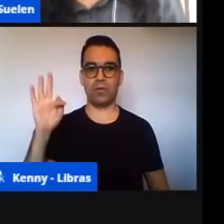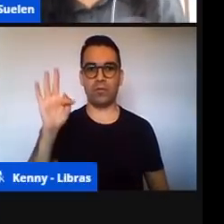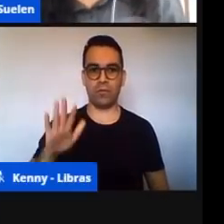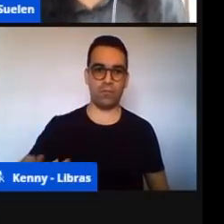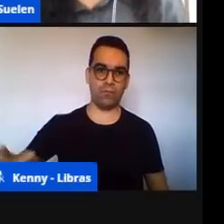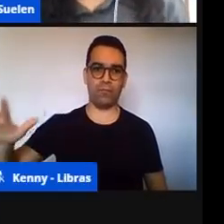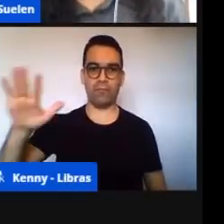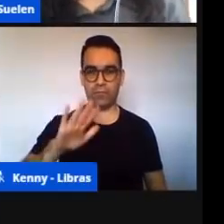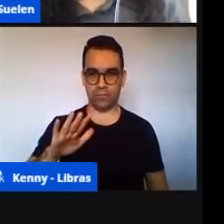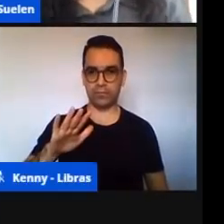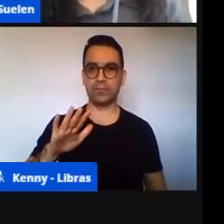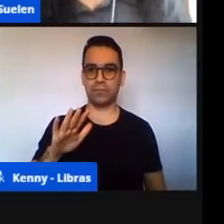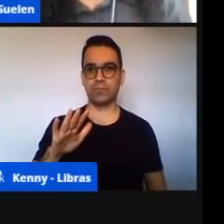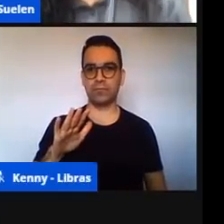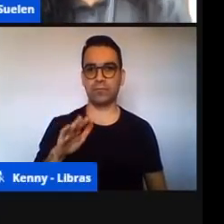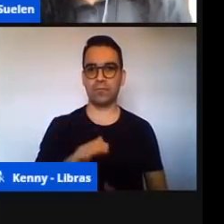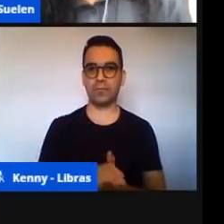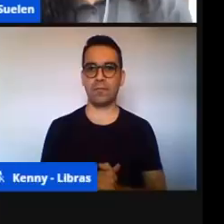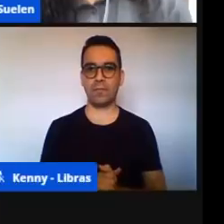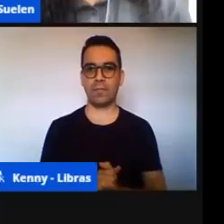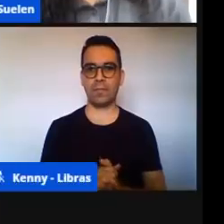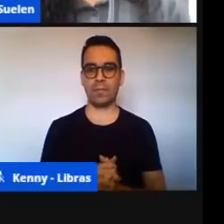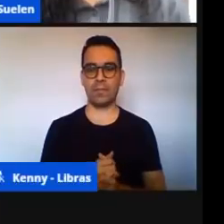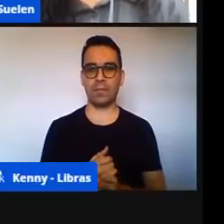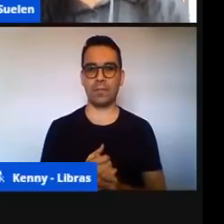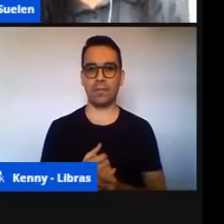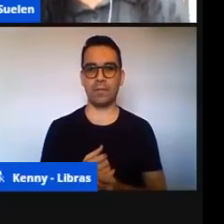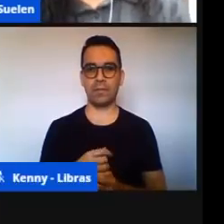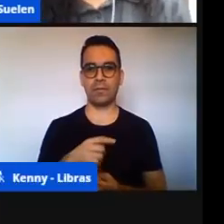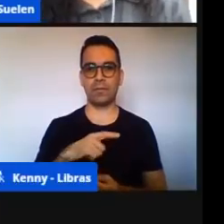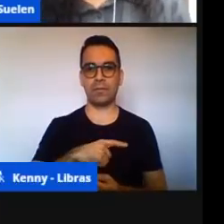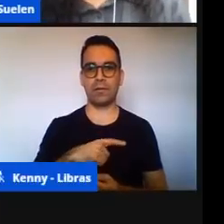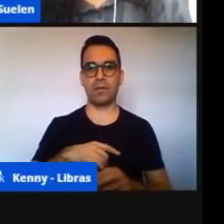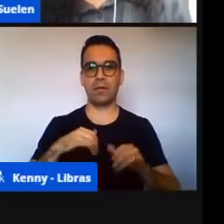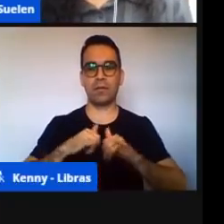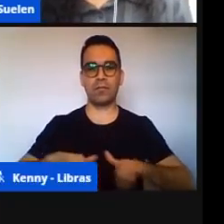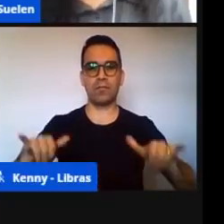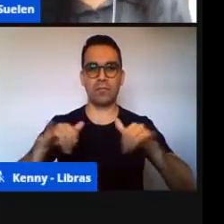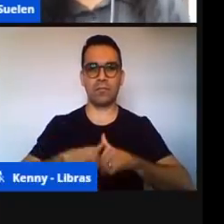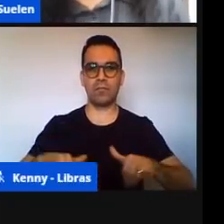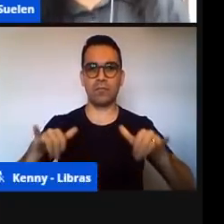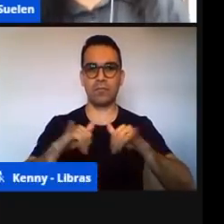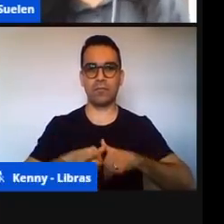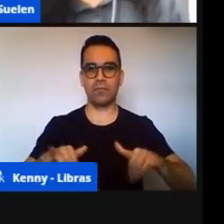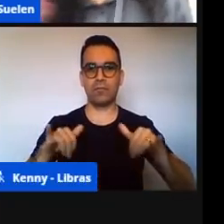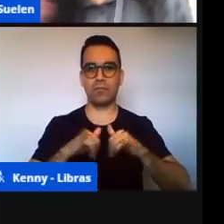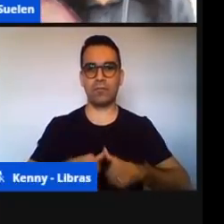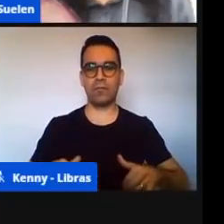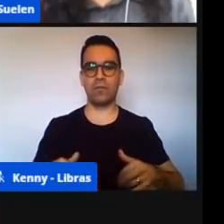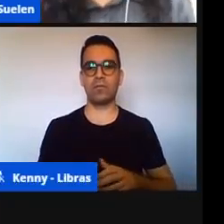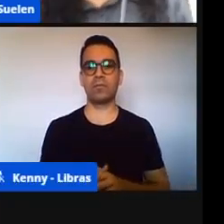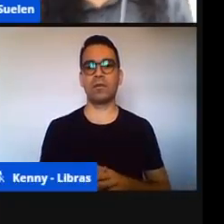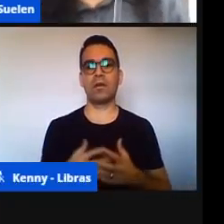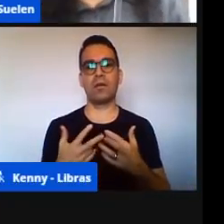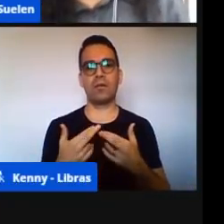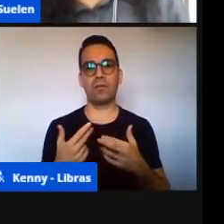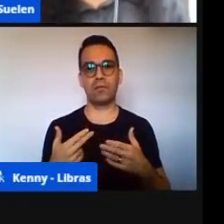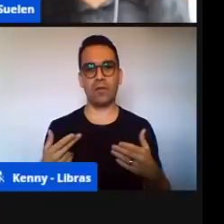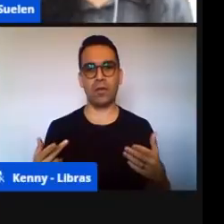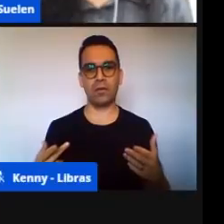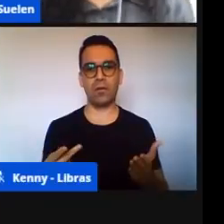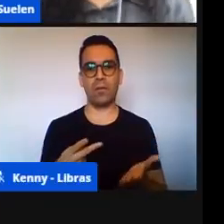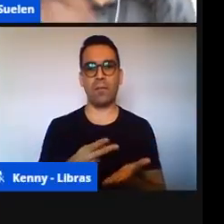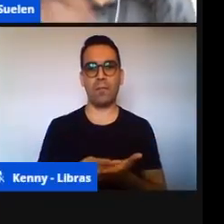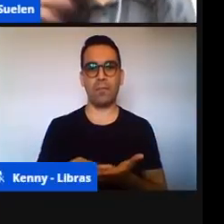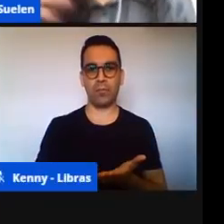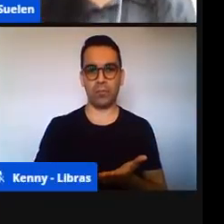tá, no Ministério da Educação, e ele traz bastante informação e todos os protocolos que a gente deve seguir para